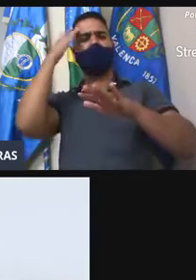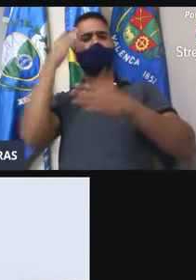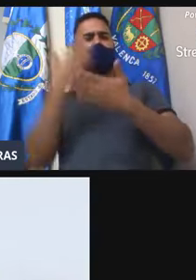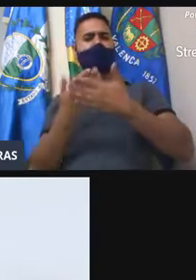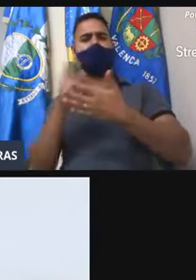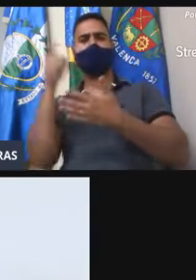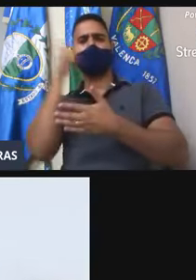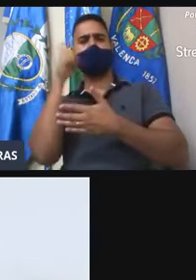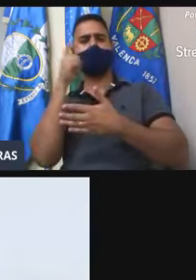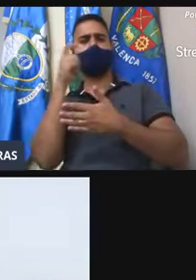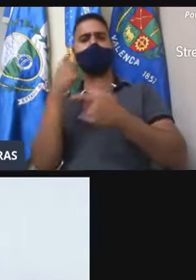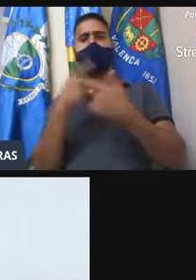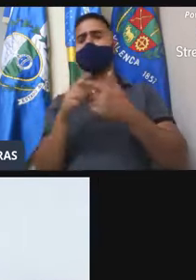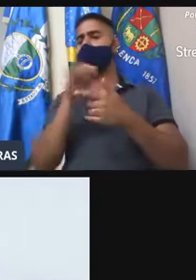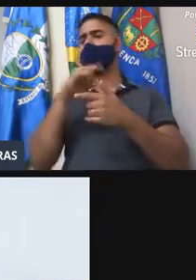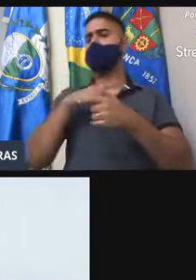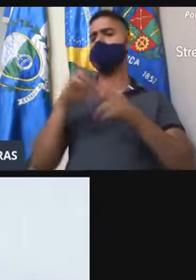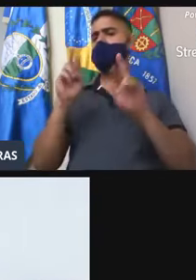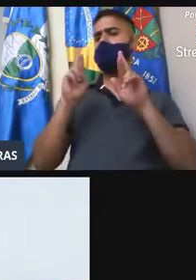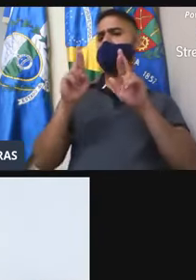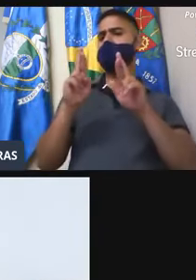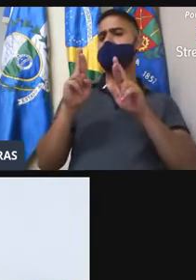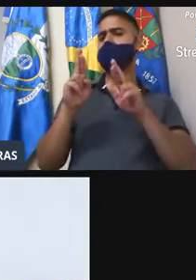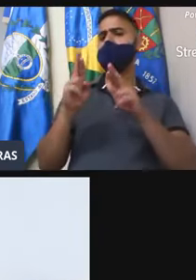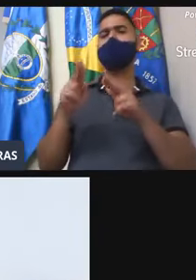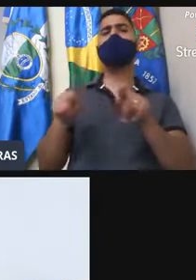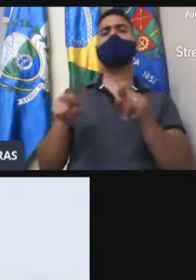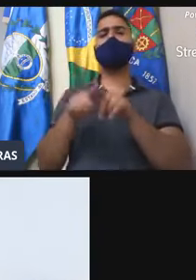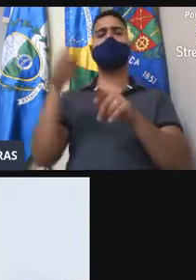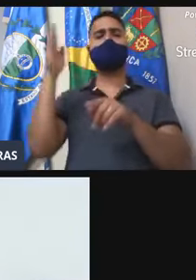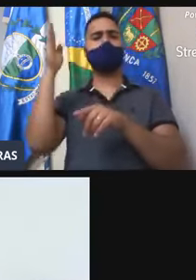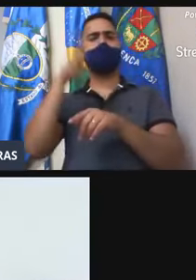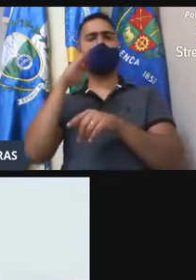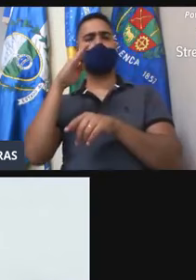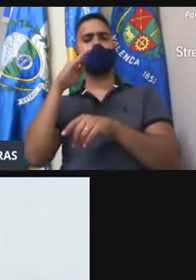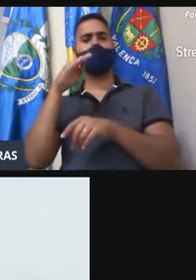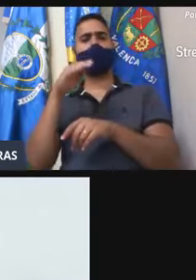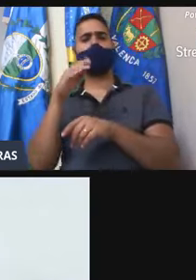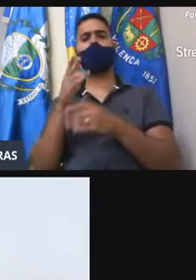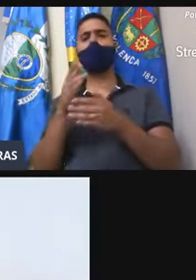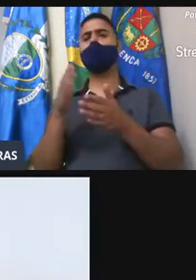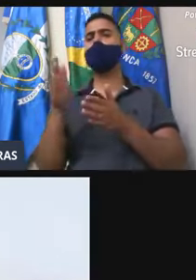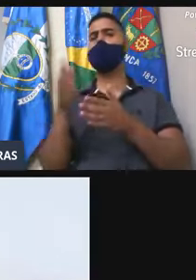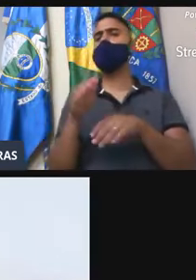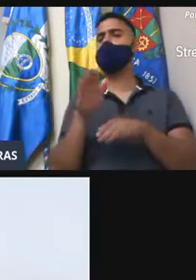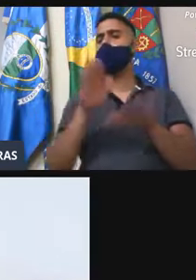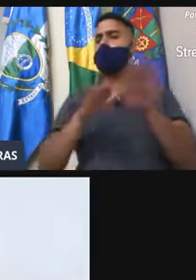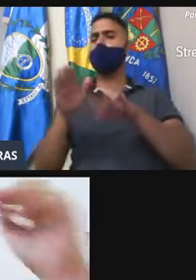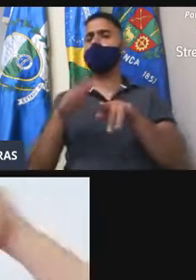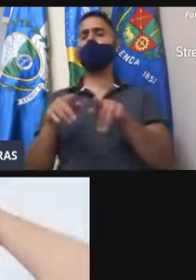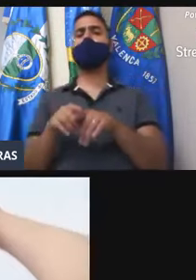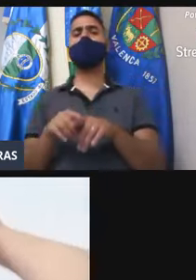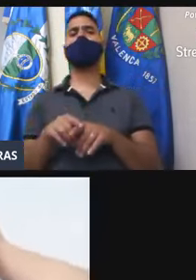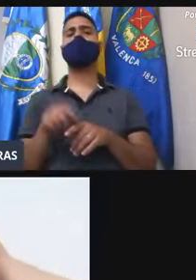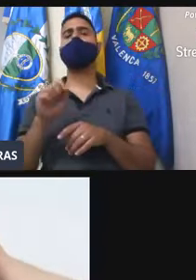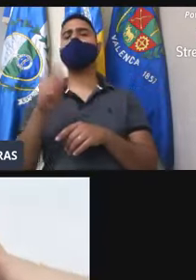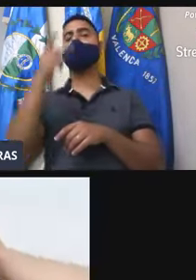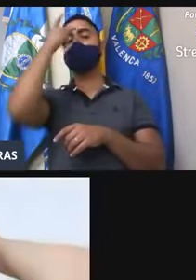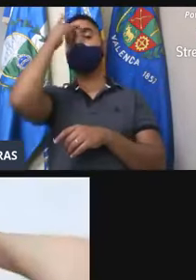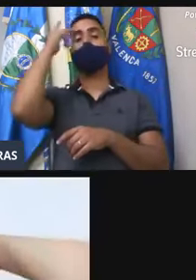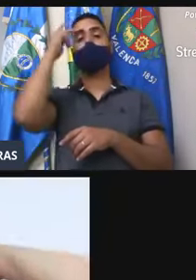Porque se tiver algum responsável pela demissão e pelo mau gerenciamento da empresa, são os próprios gestores daquela